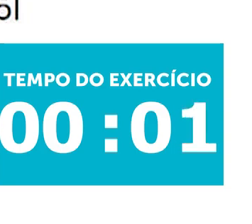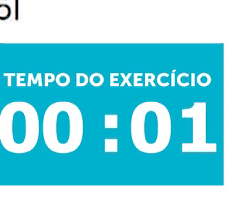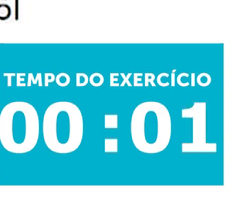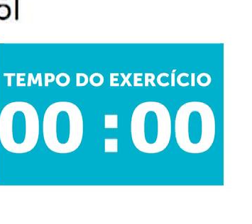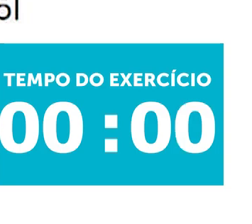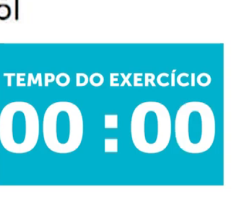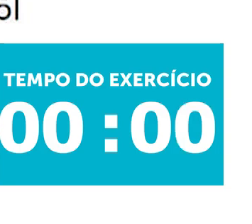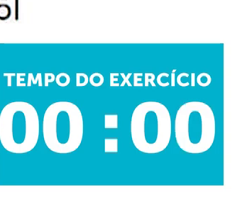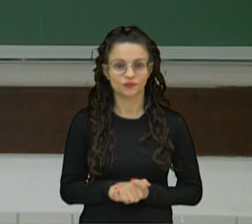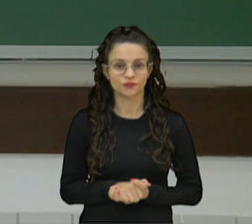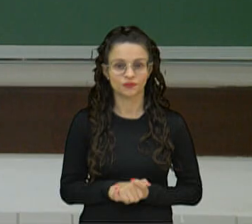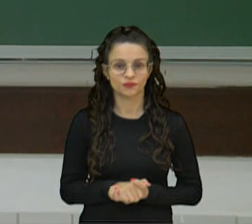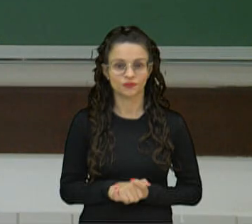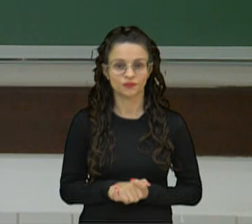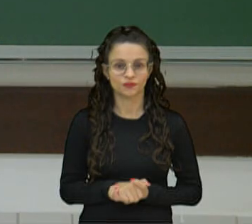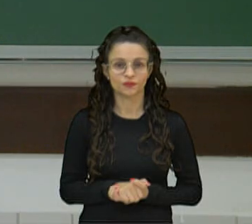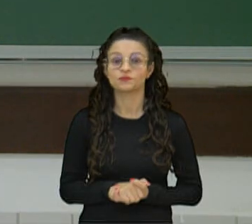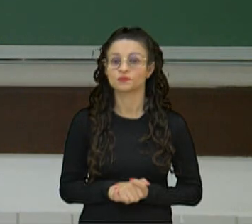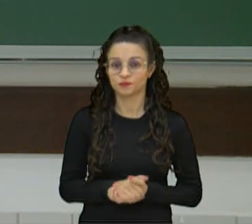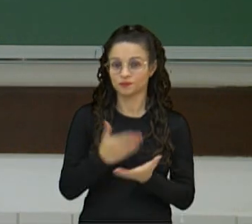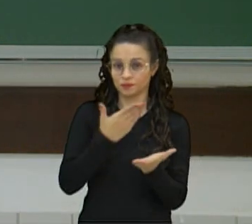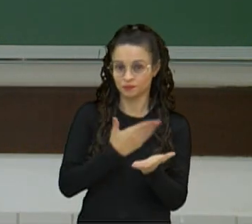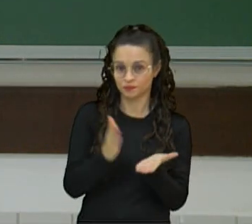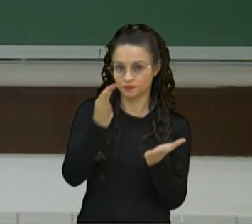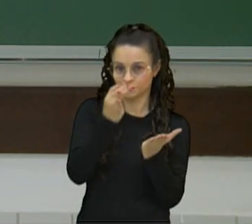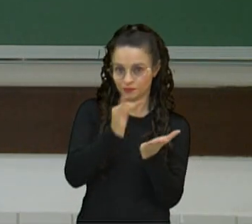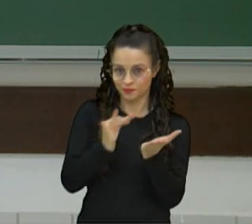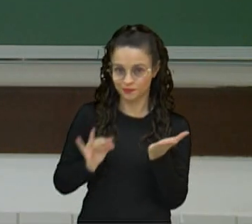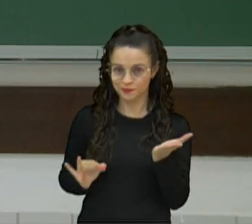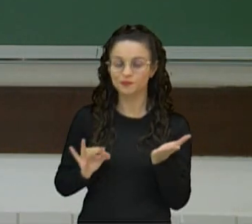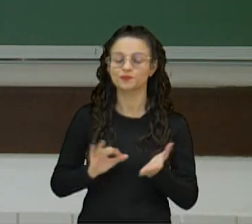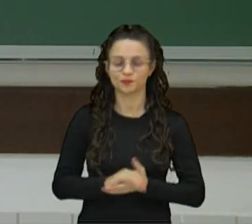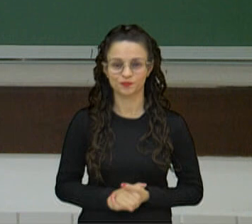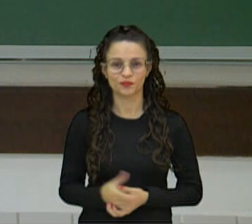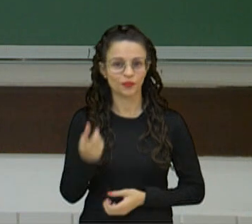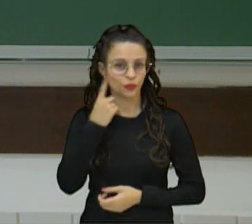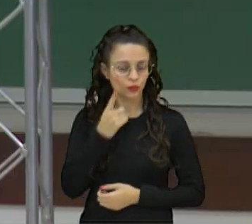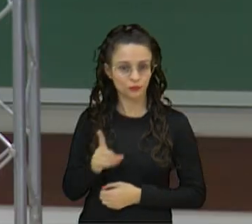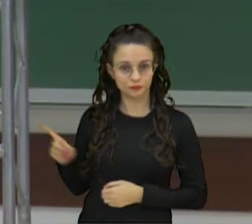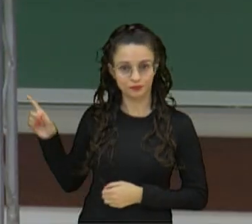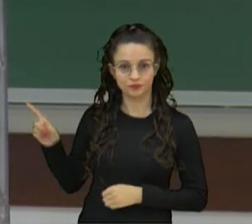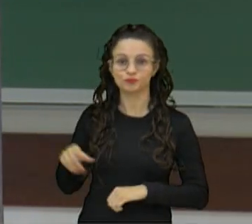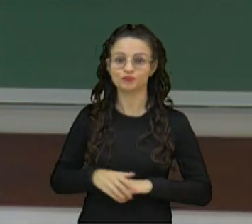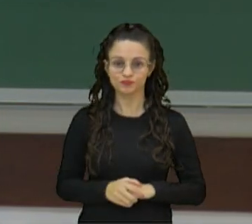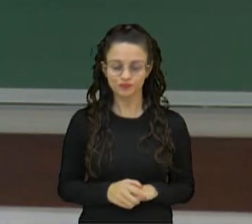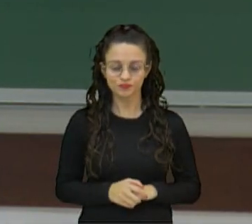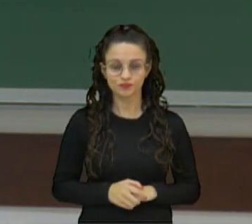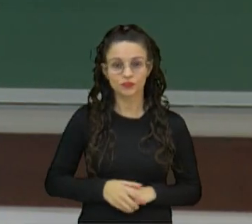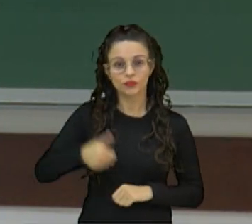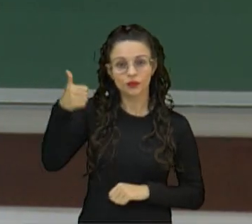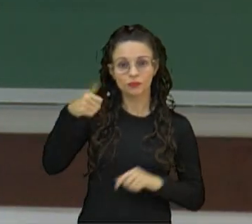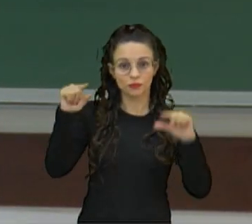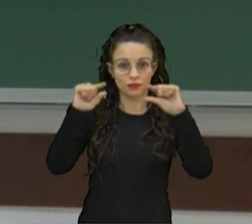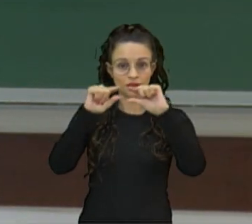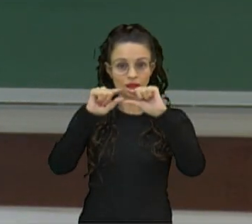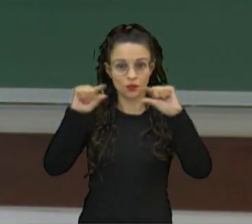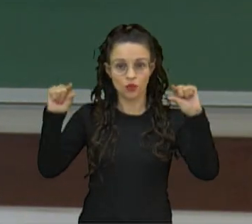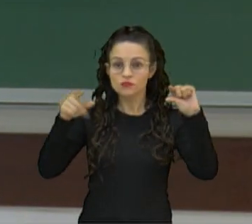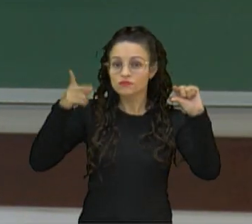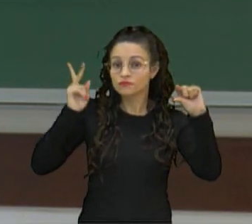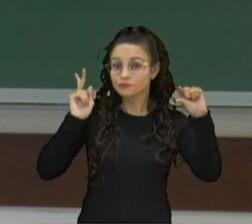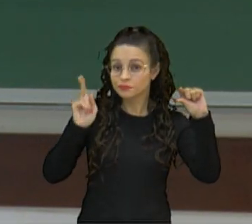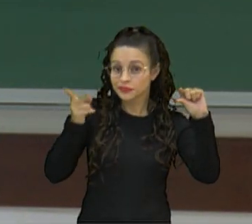Vamos para a correção? Olha só, Então, a primeira equação nós vamos